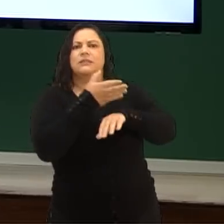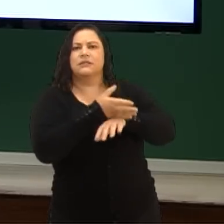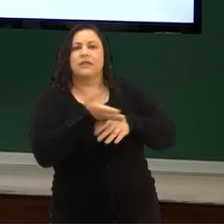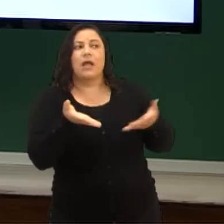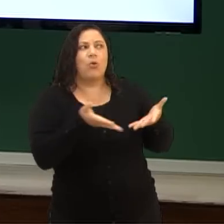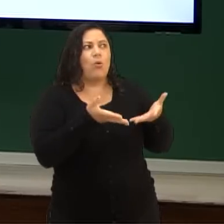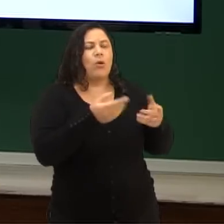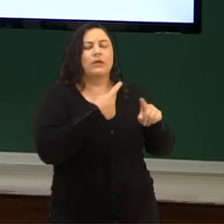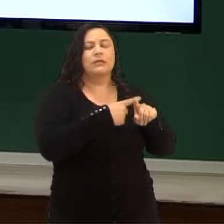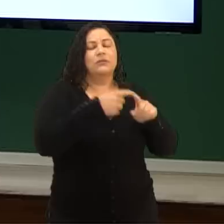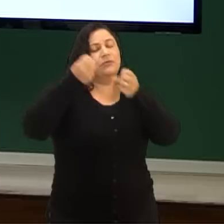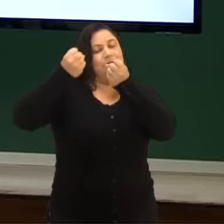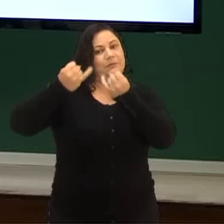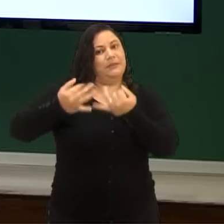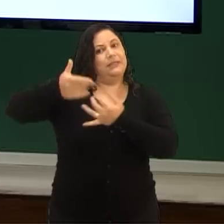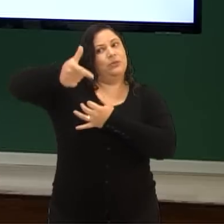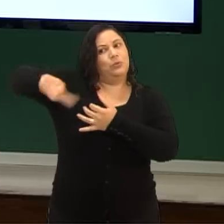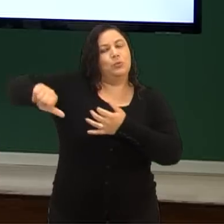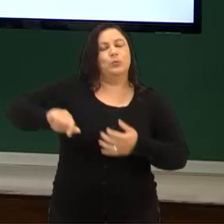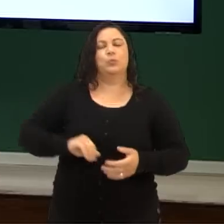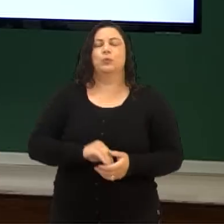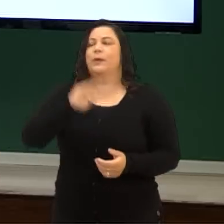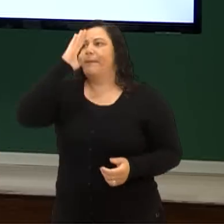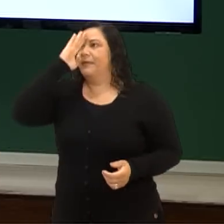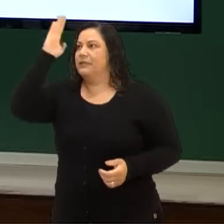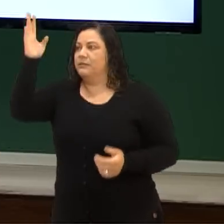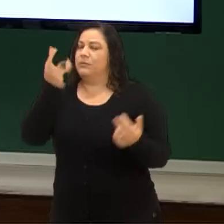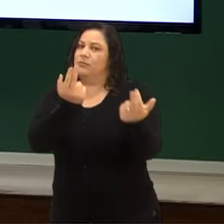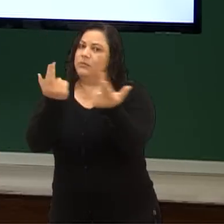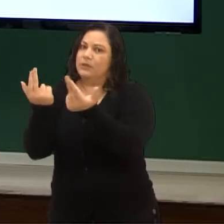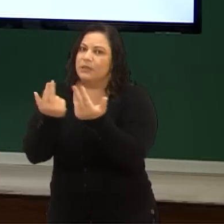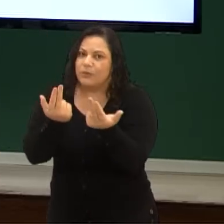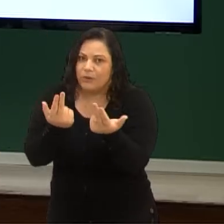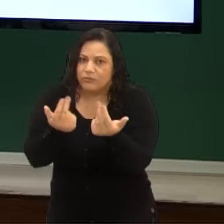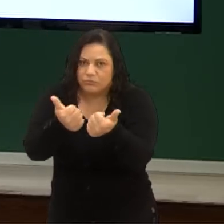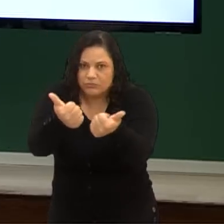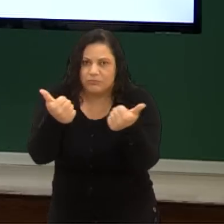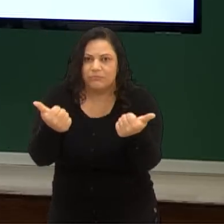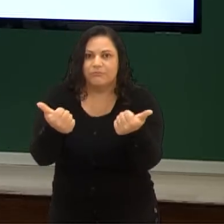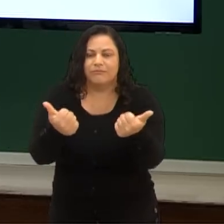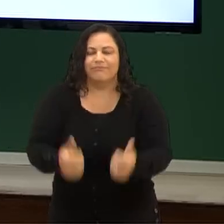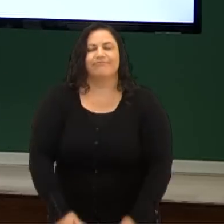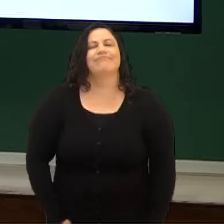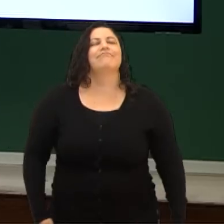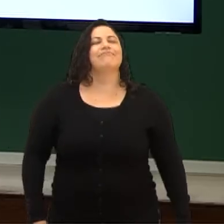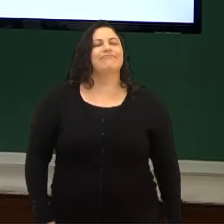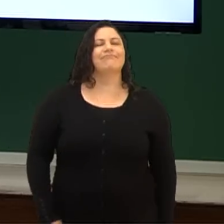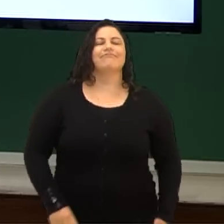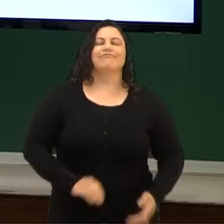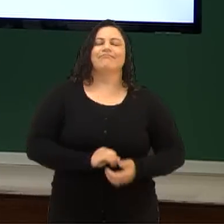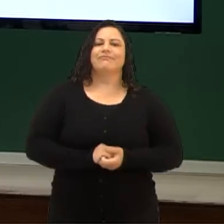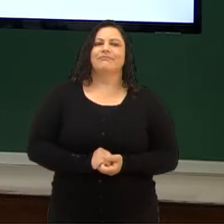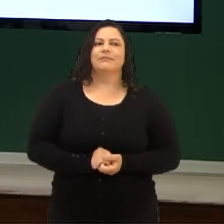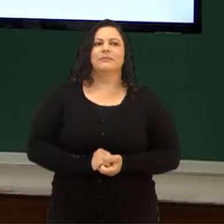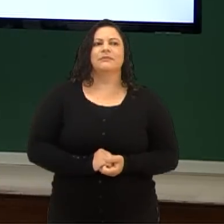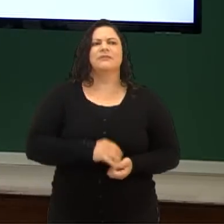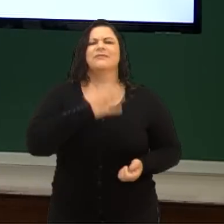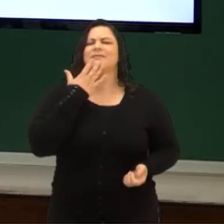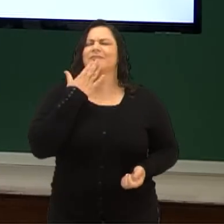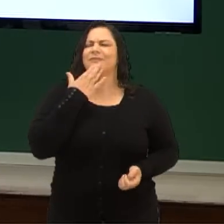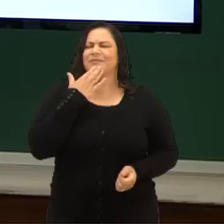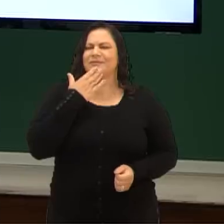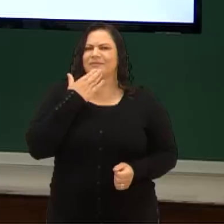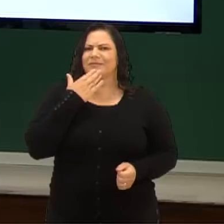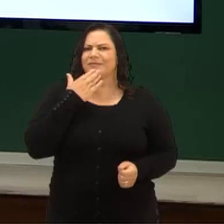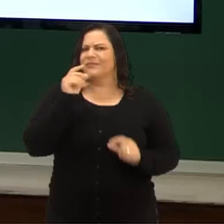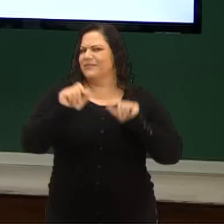principal porque é igual. Tudo bem? Tudo bem? Então fechou. Vamos continuar. Ah, a corzinha aqui é para lembrar